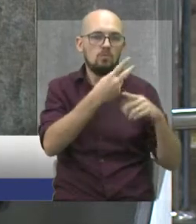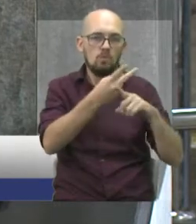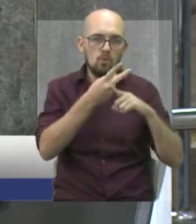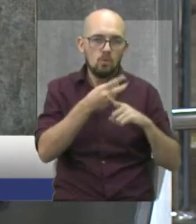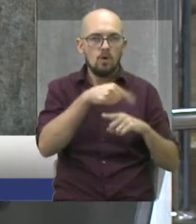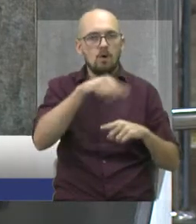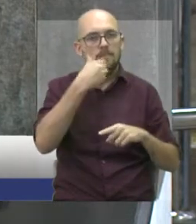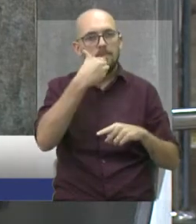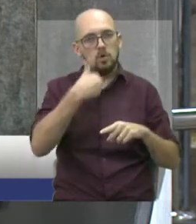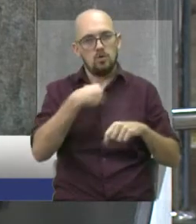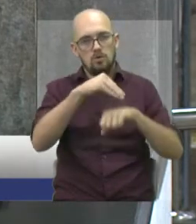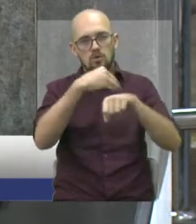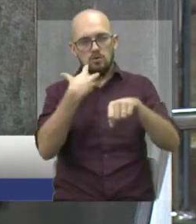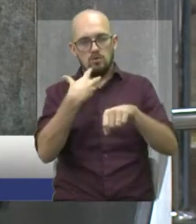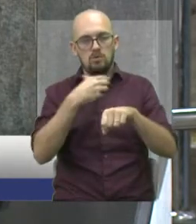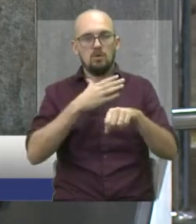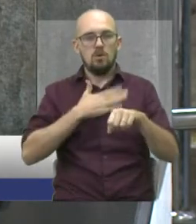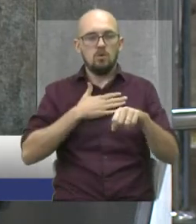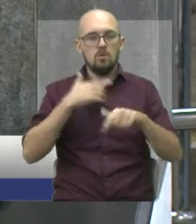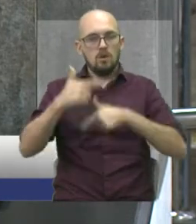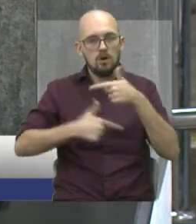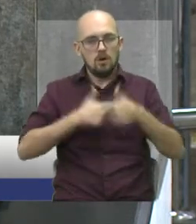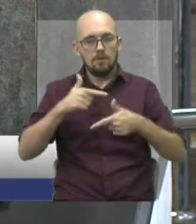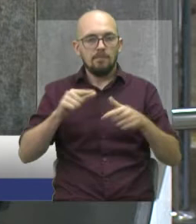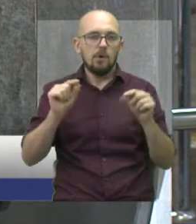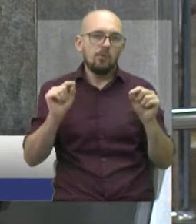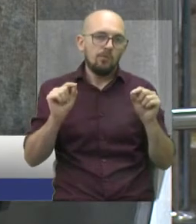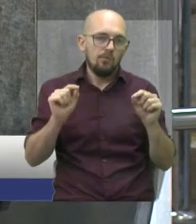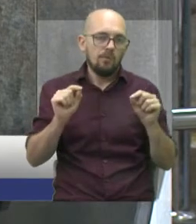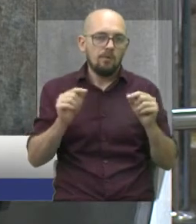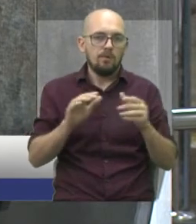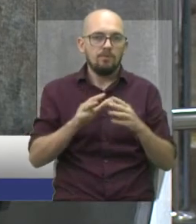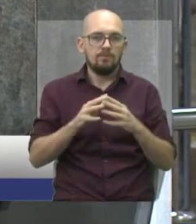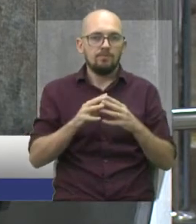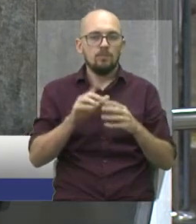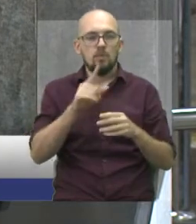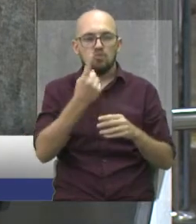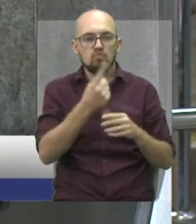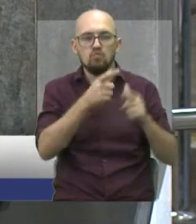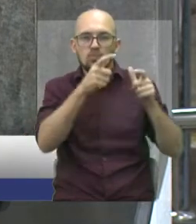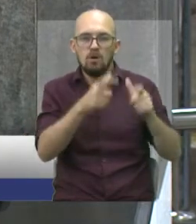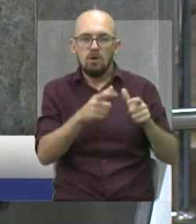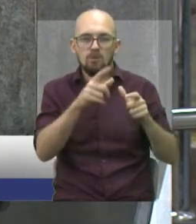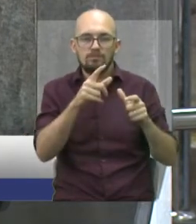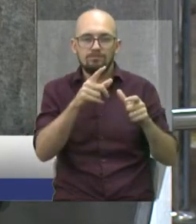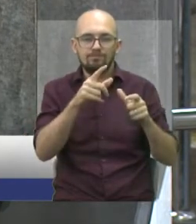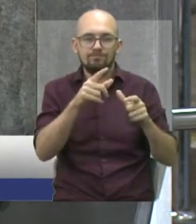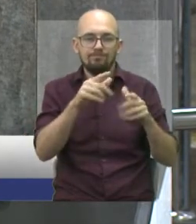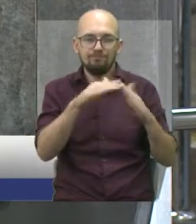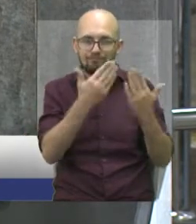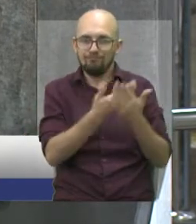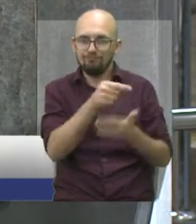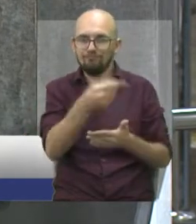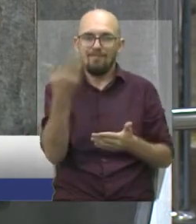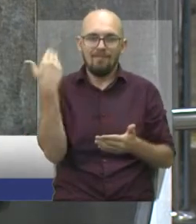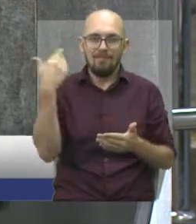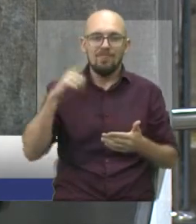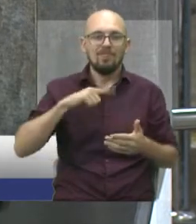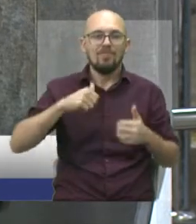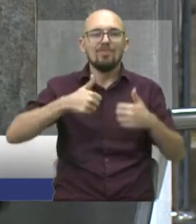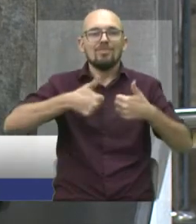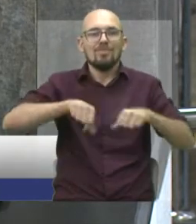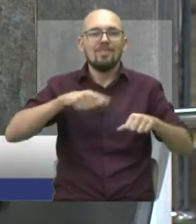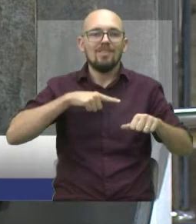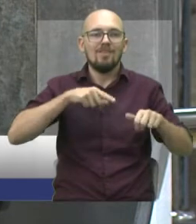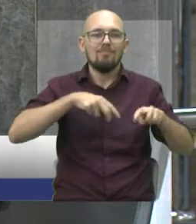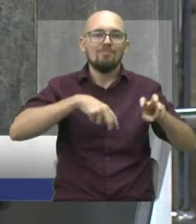pudéssemos trabalhar para que um local da escola, onde nós tínhamos lá um parquinho